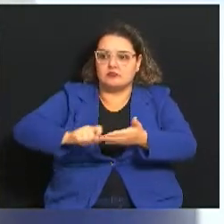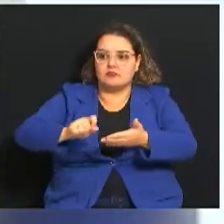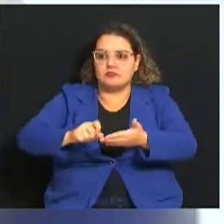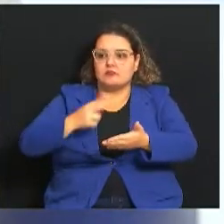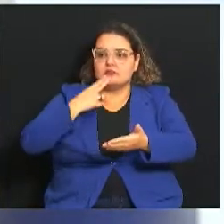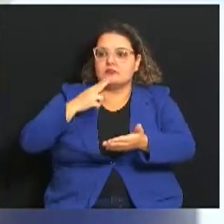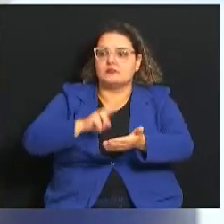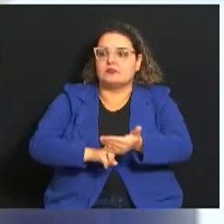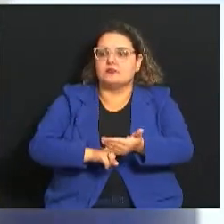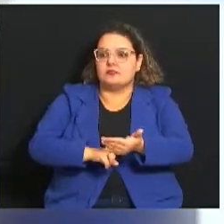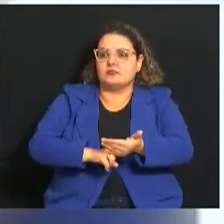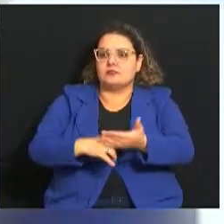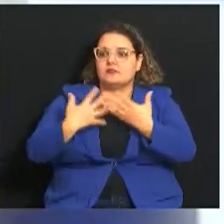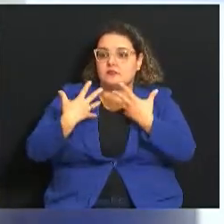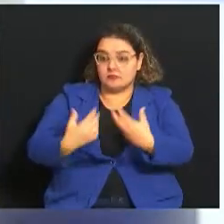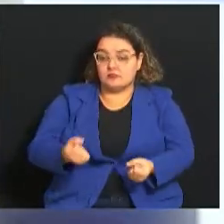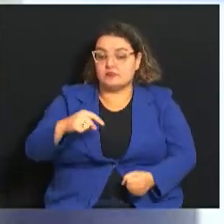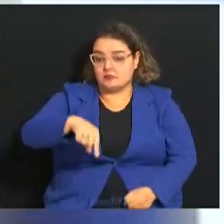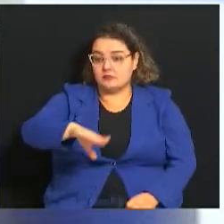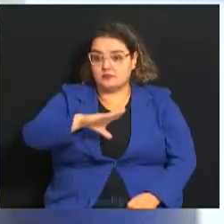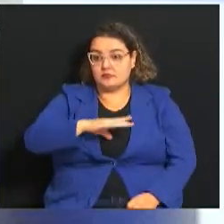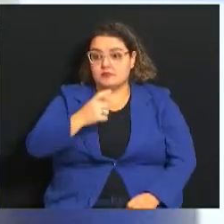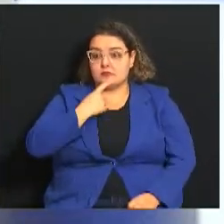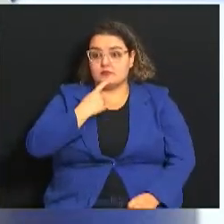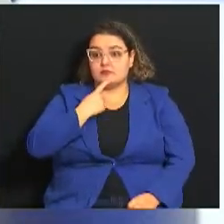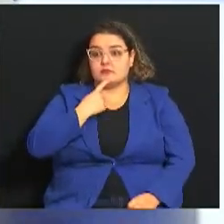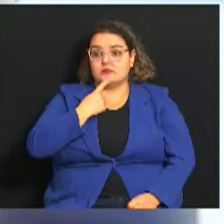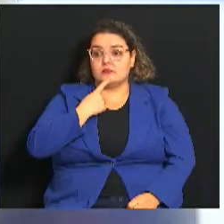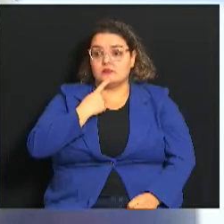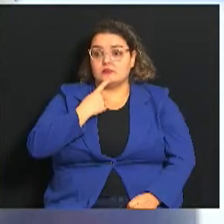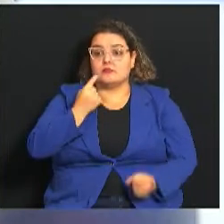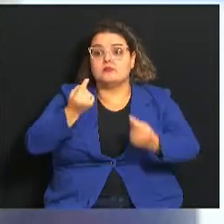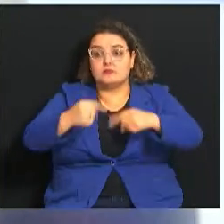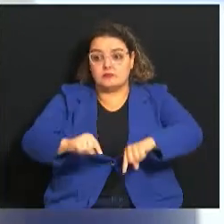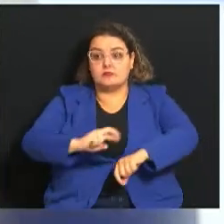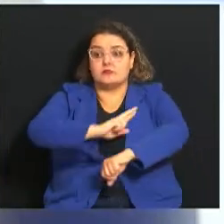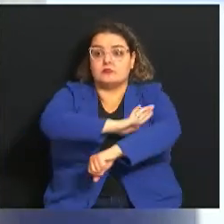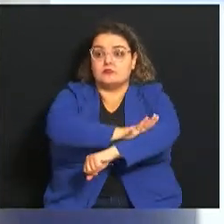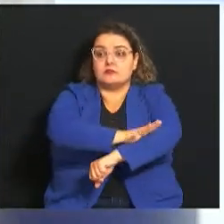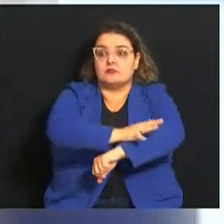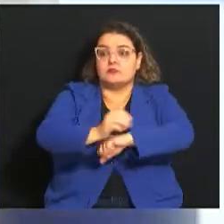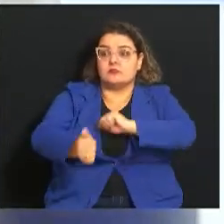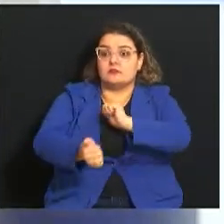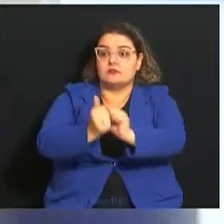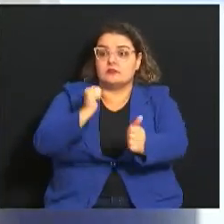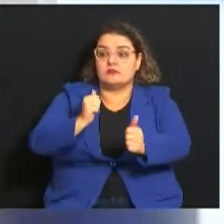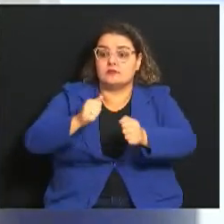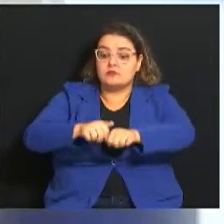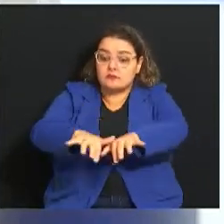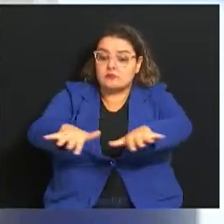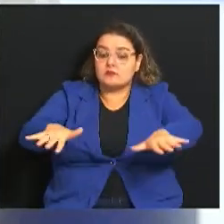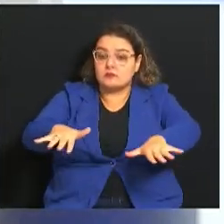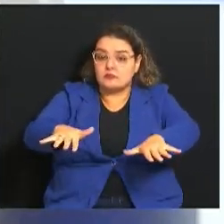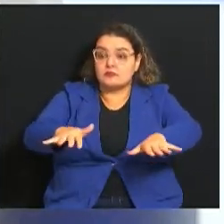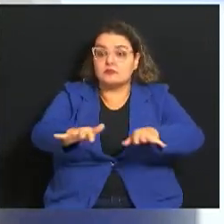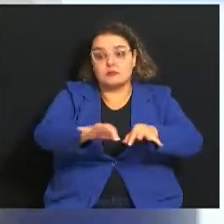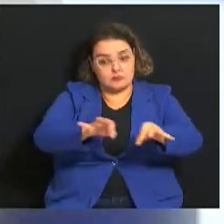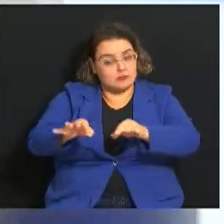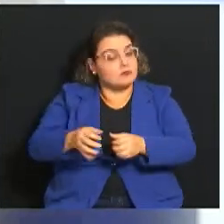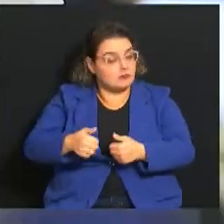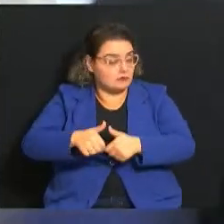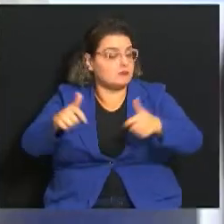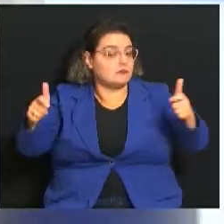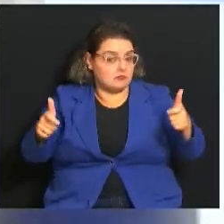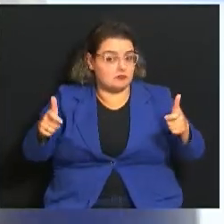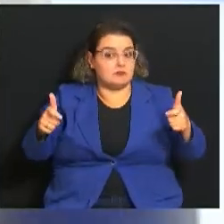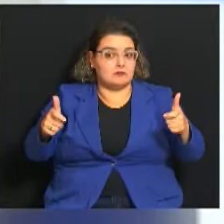de adesão da cidade, que é contra o racismo no futebol. E ampliamos para um programa maior, que é